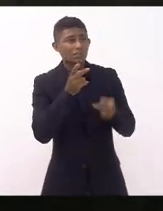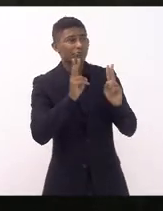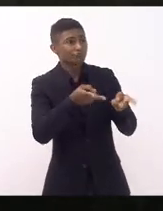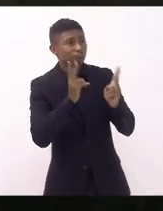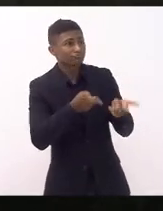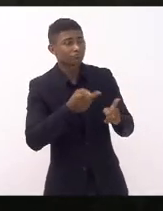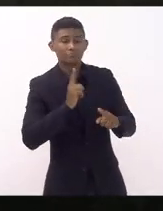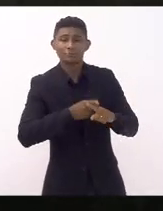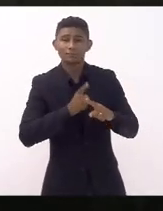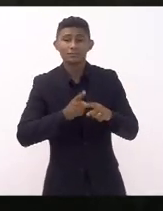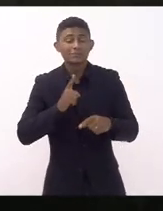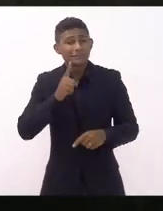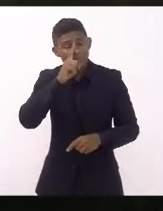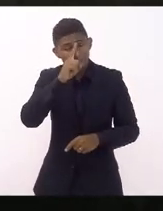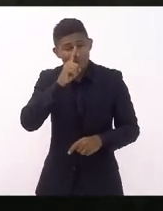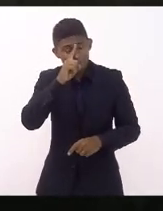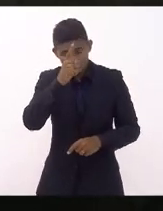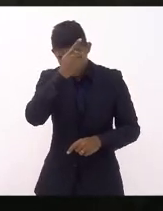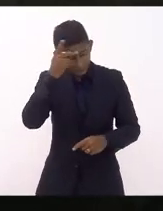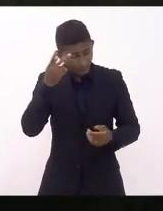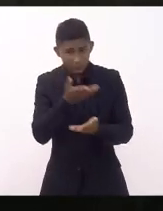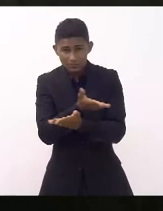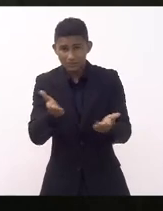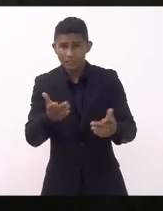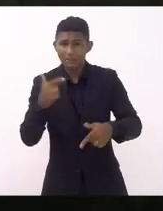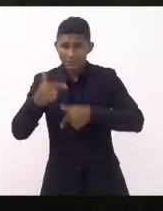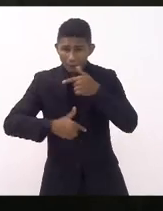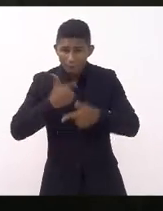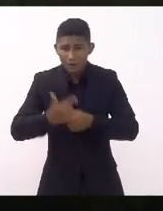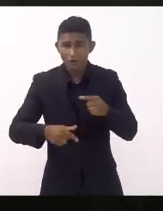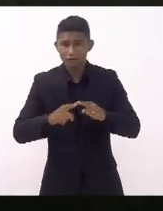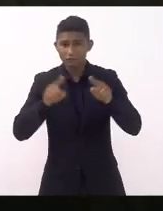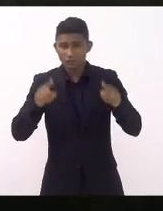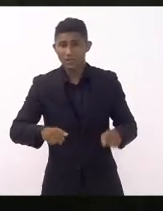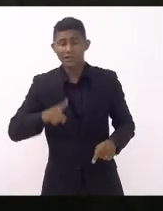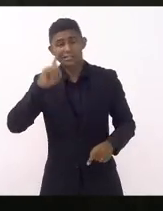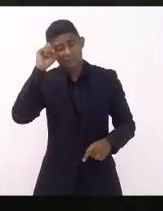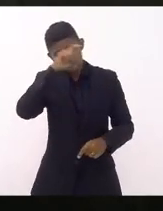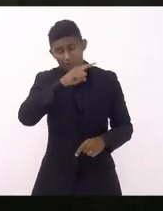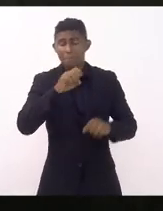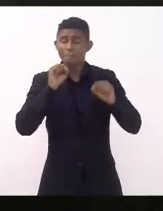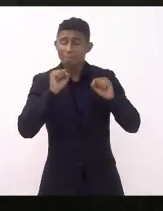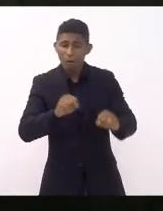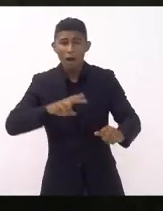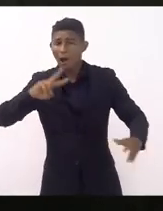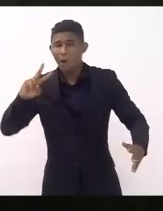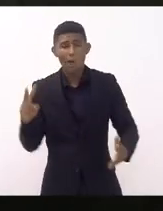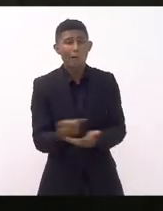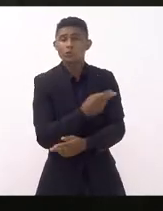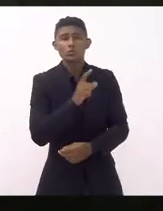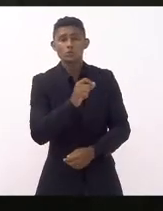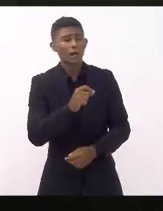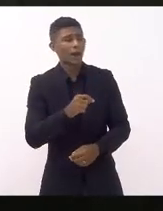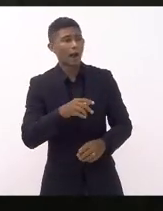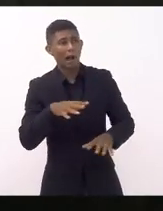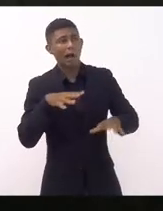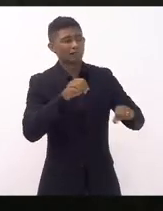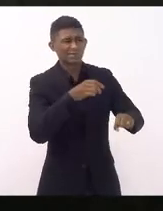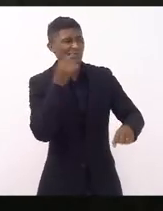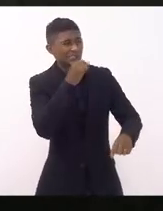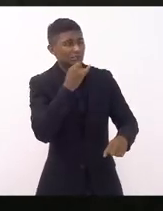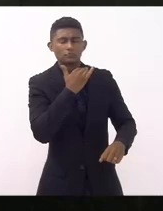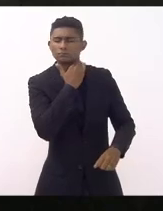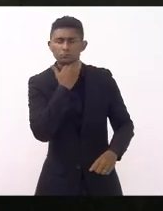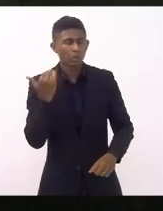você coloca em risco a vida dos trabalhadores que vão entrar para fazer essa desobstrução. Então, mais uma